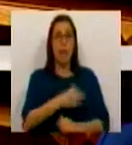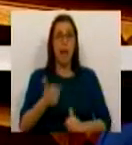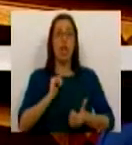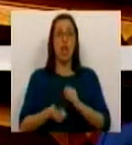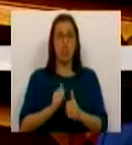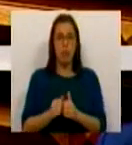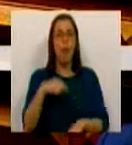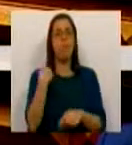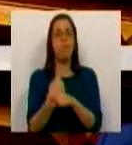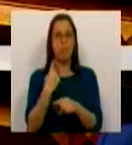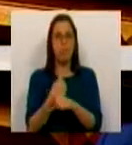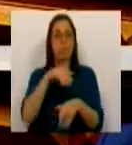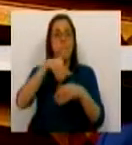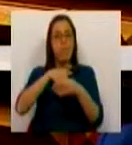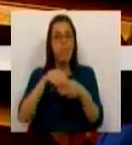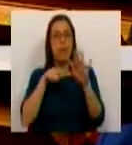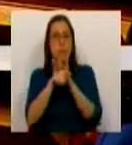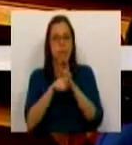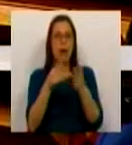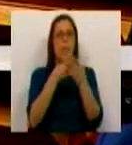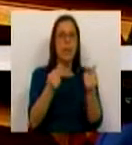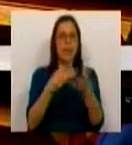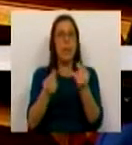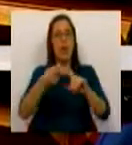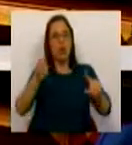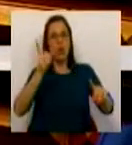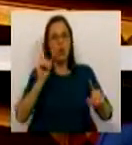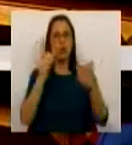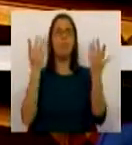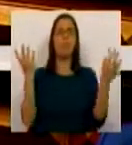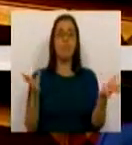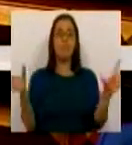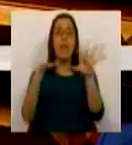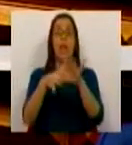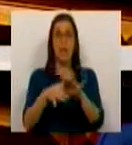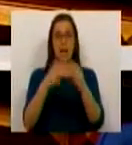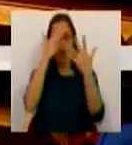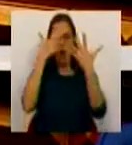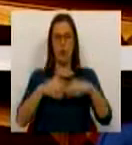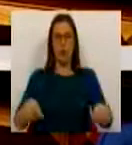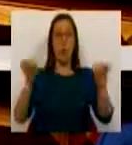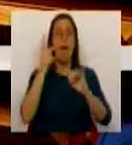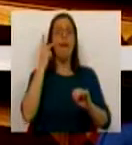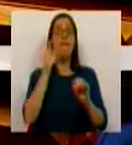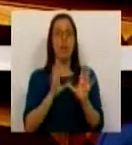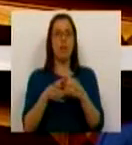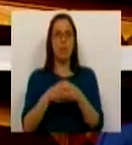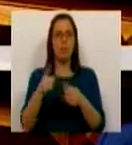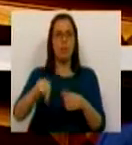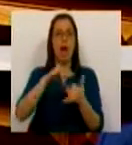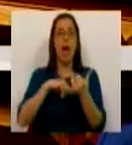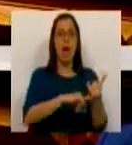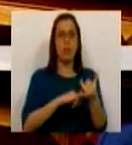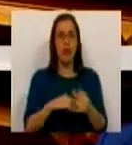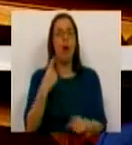falamos também do seu recheio material e imaterial, intimamente ligado, sem dúvida, à vida das coletividades,